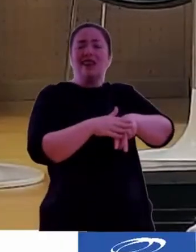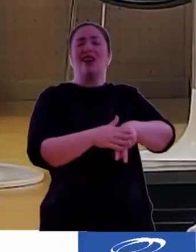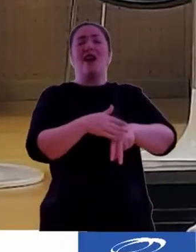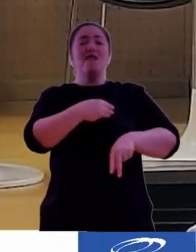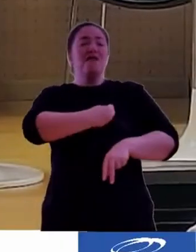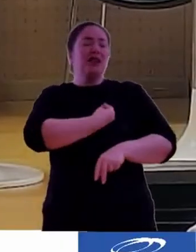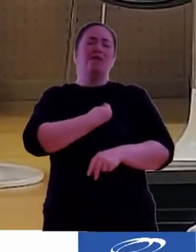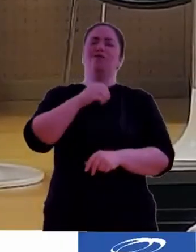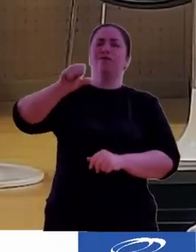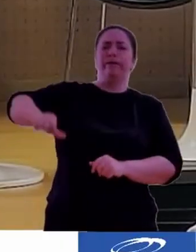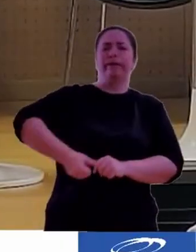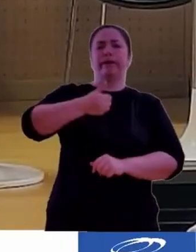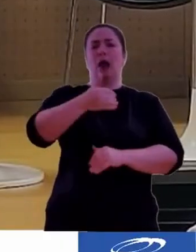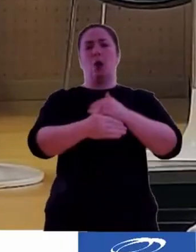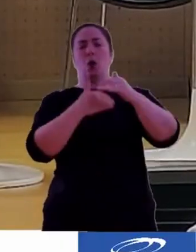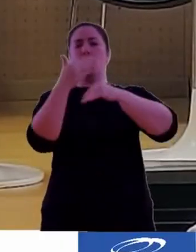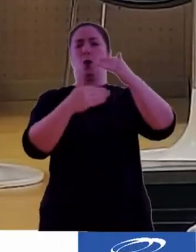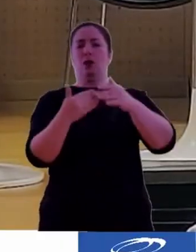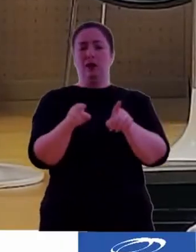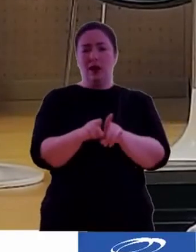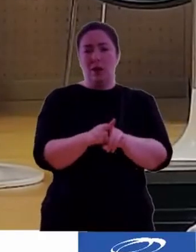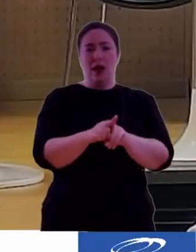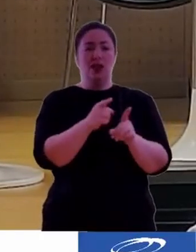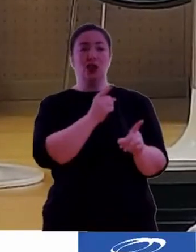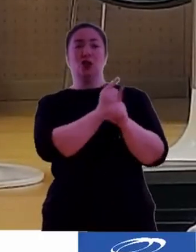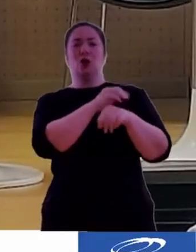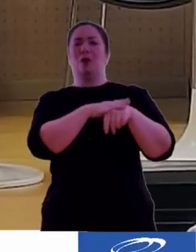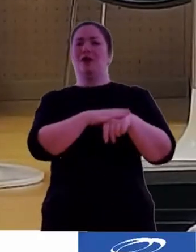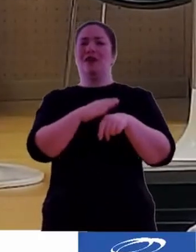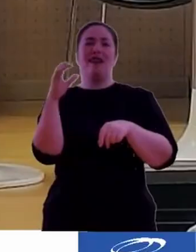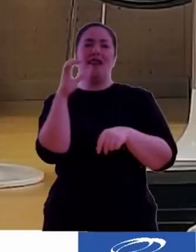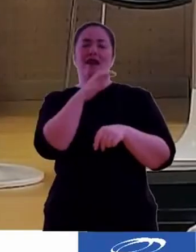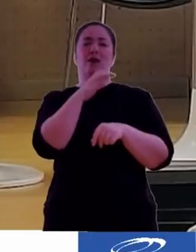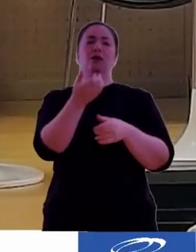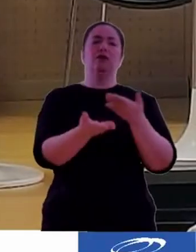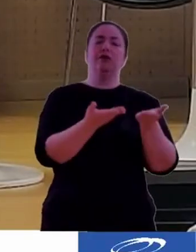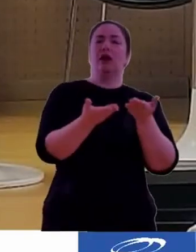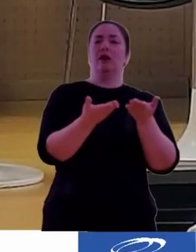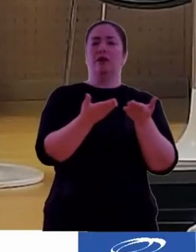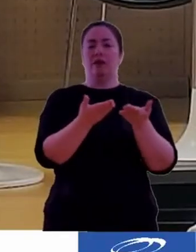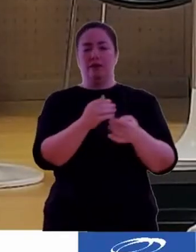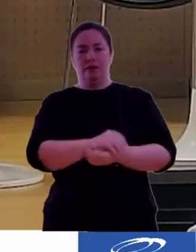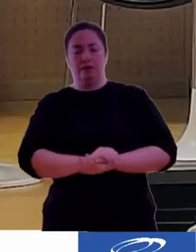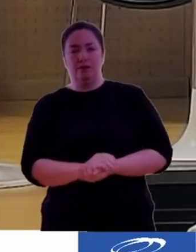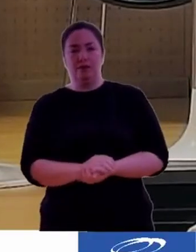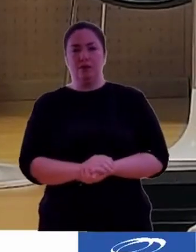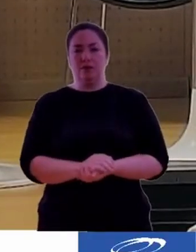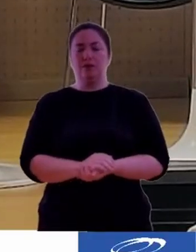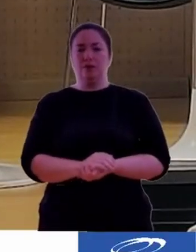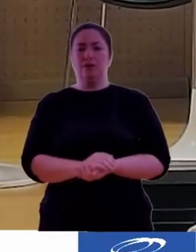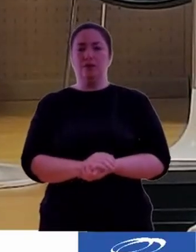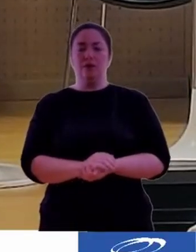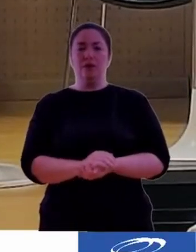prevenir essas infecções, melhorar o diagnóstico, o tratamento e a recuperação dos nossos pacientes. Esse evento foi pensado com muito